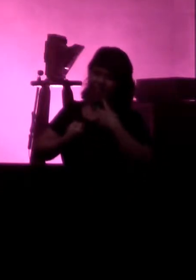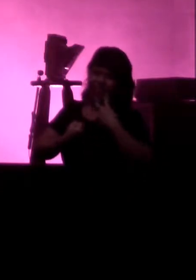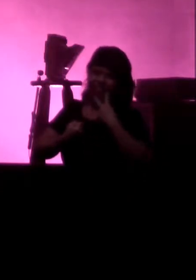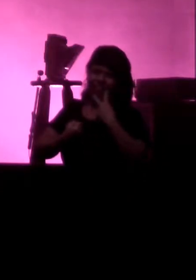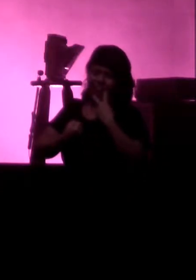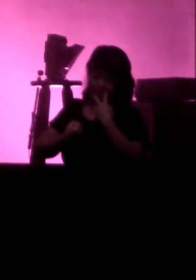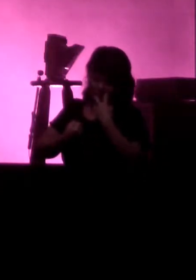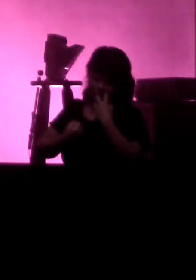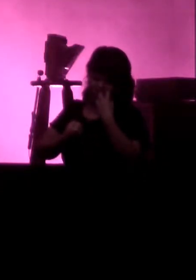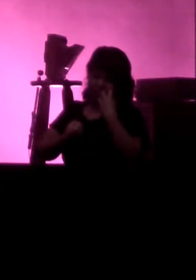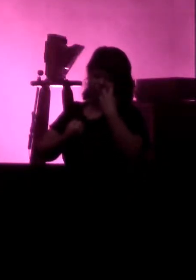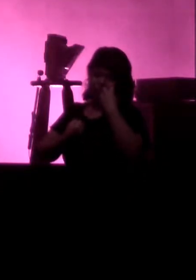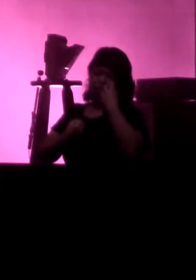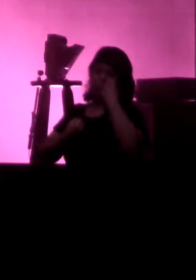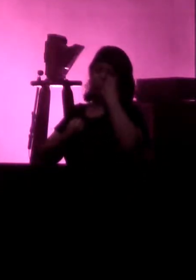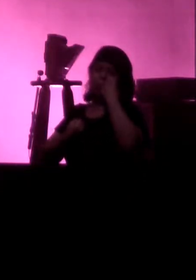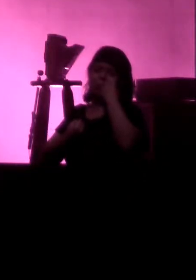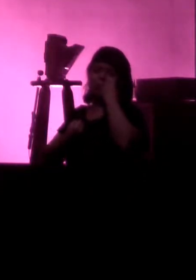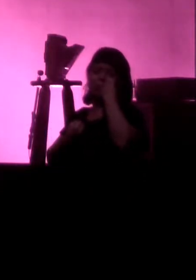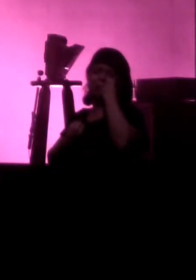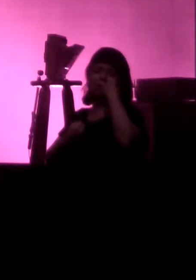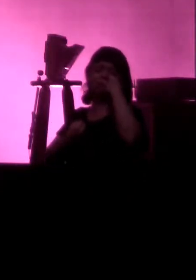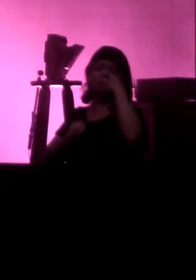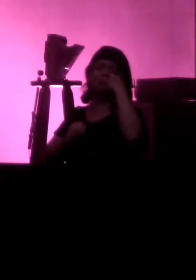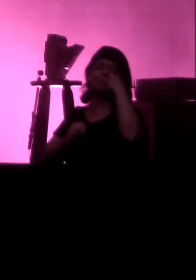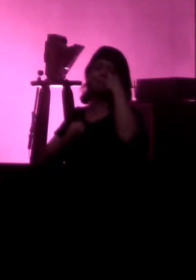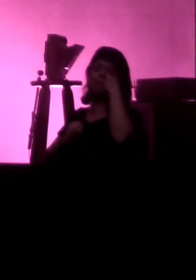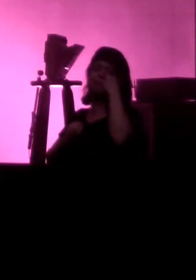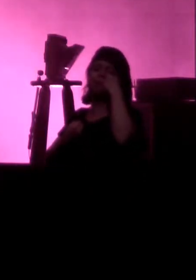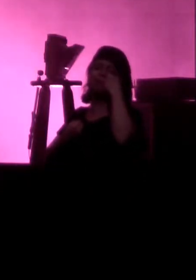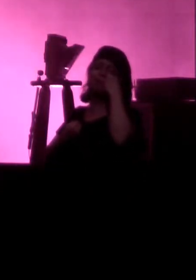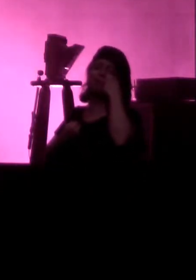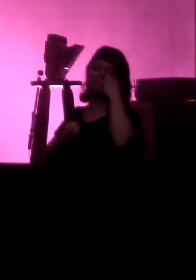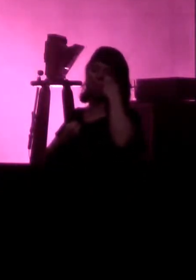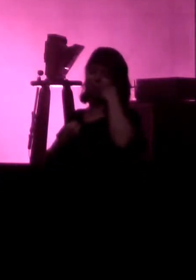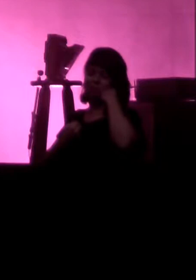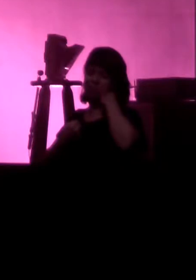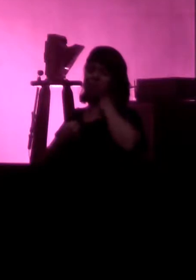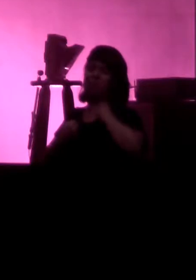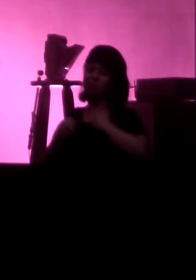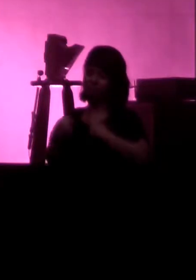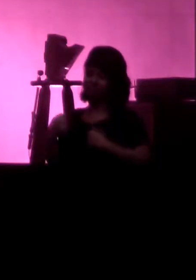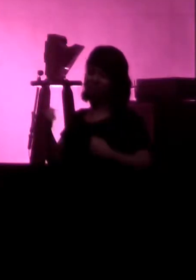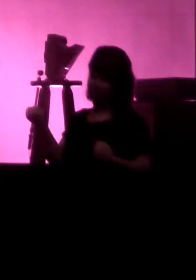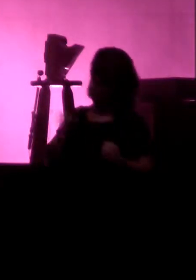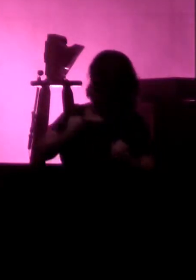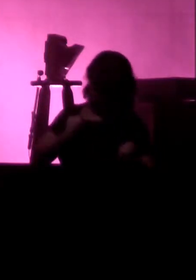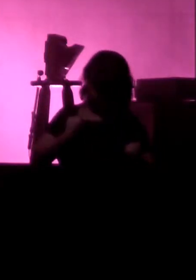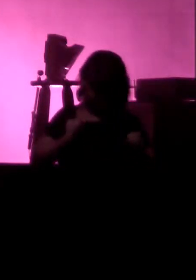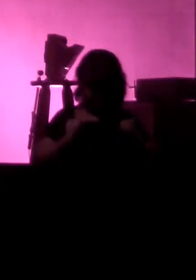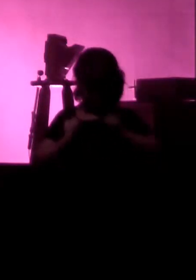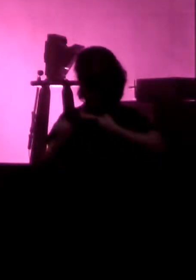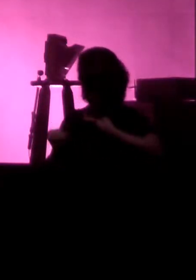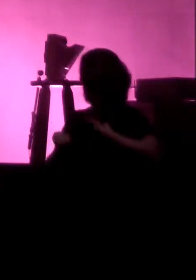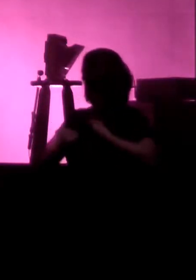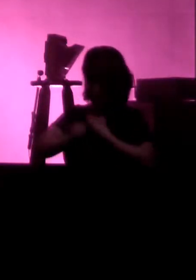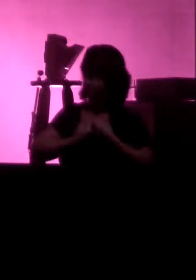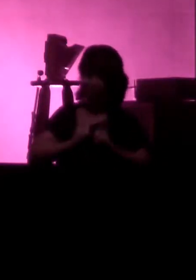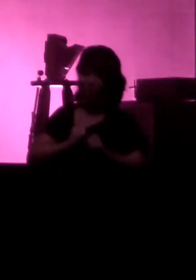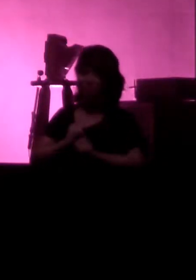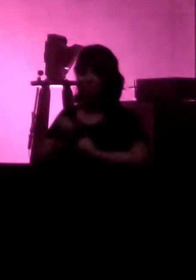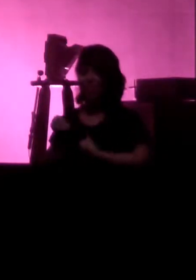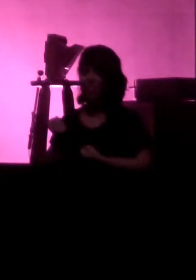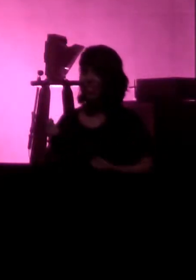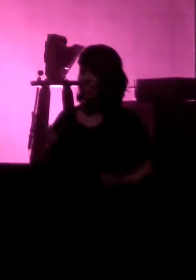sufocando meu gemido. Fui o alvo perfeito, muitas vezes no peito